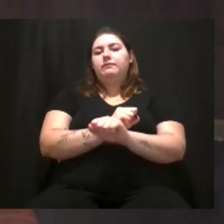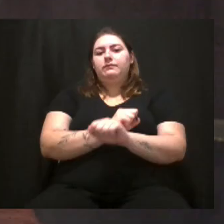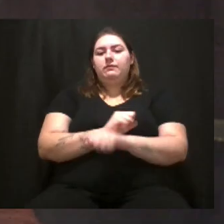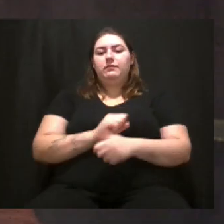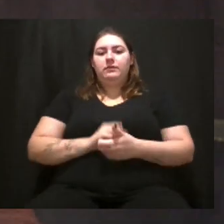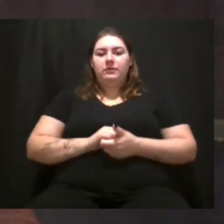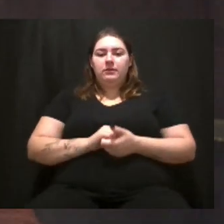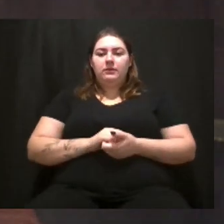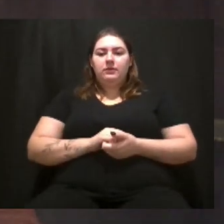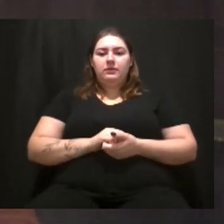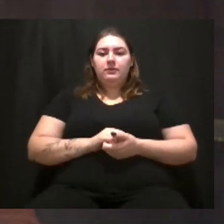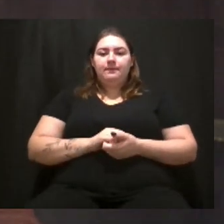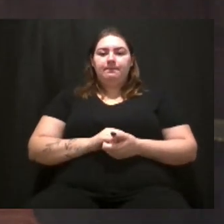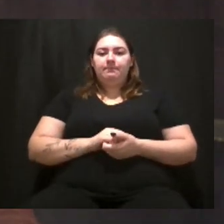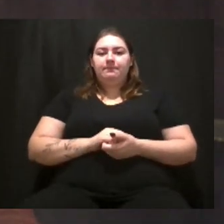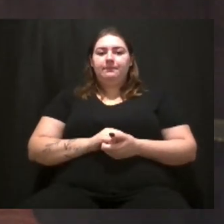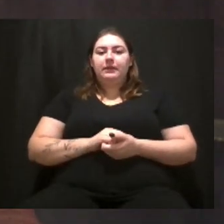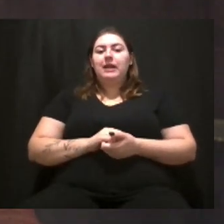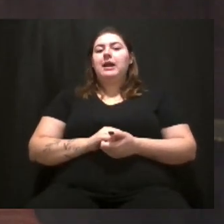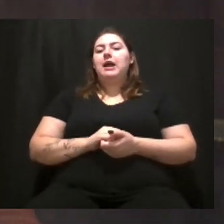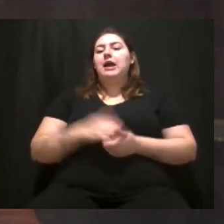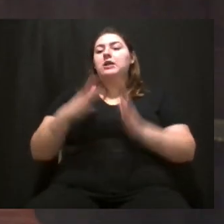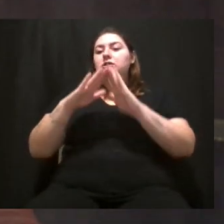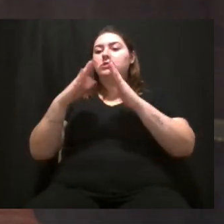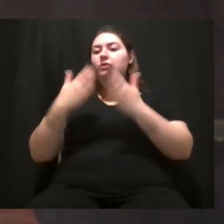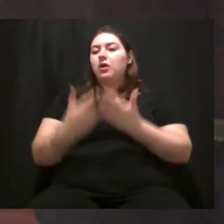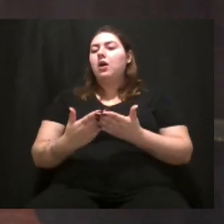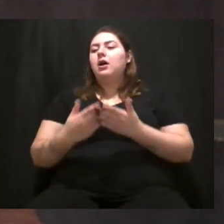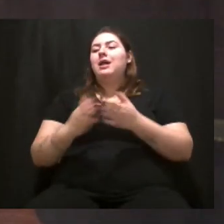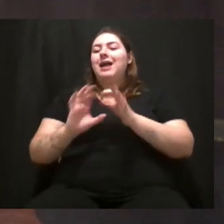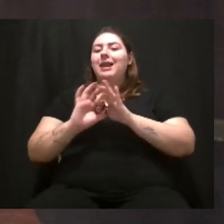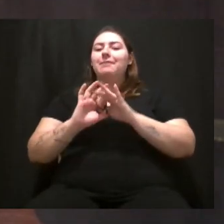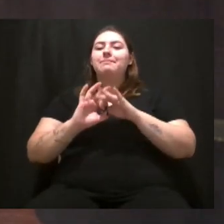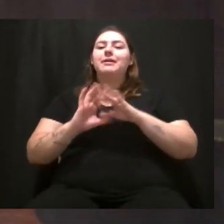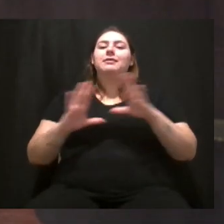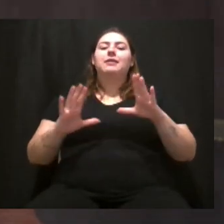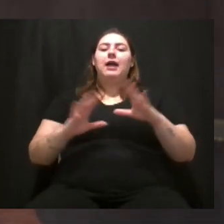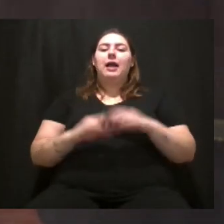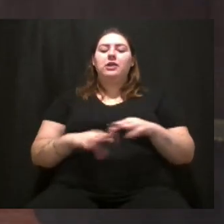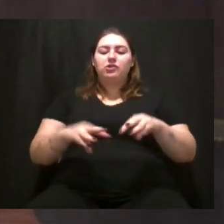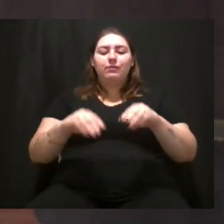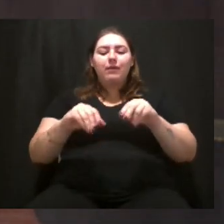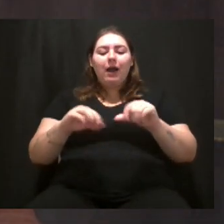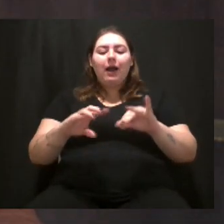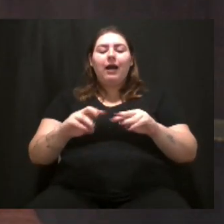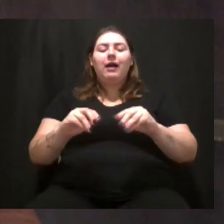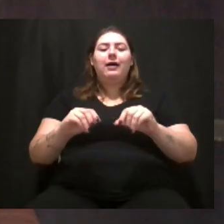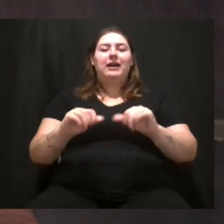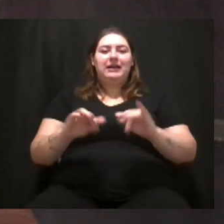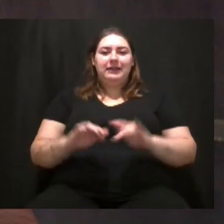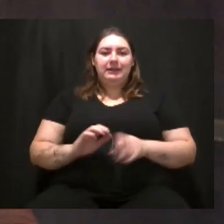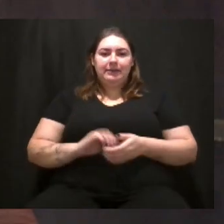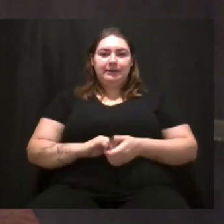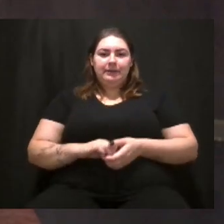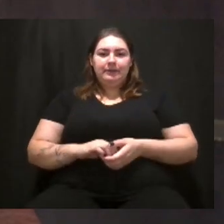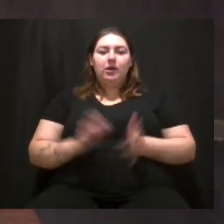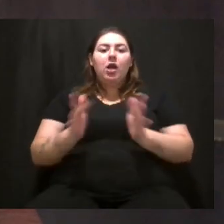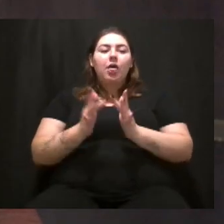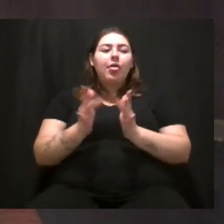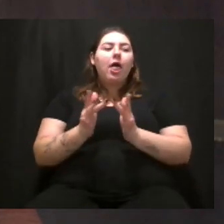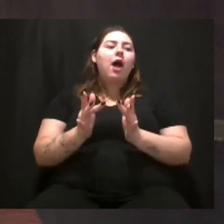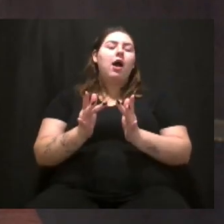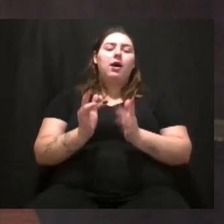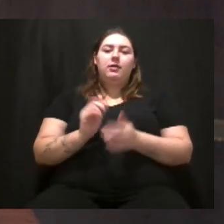essa liberdade, que a criança vai ter contato com a terra, ela vai encontrar um equilíbrio, porque o equilíbrio não está em anular